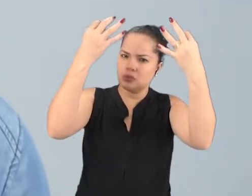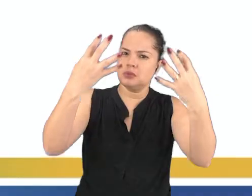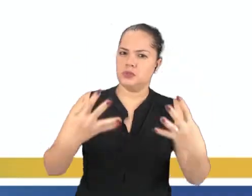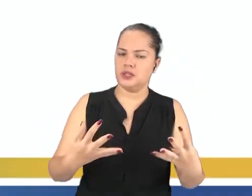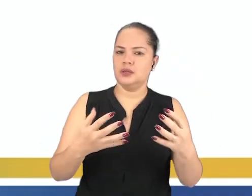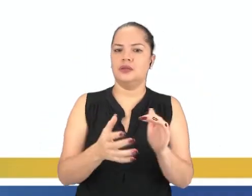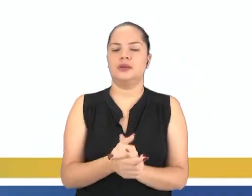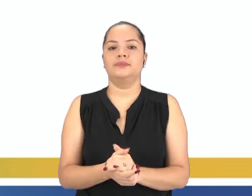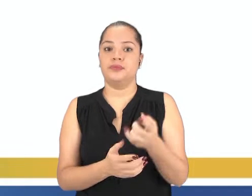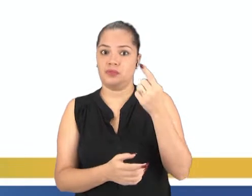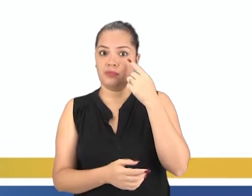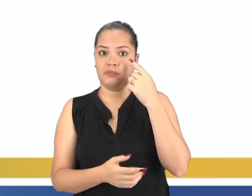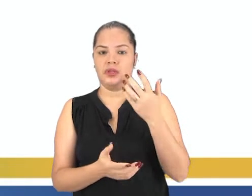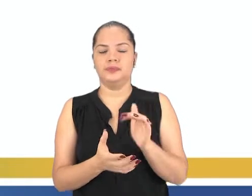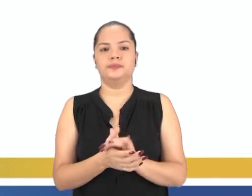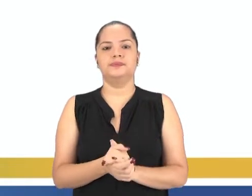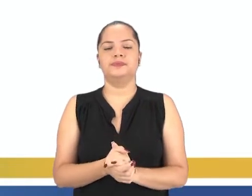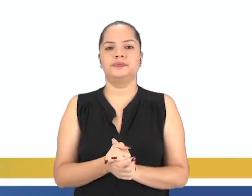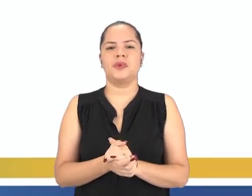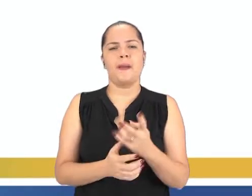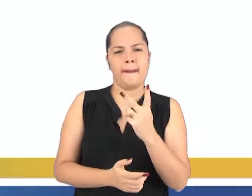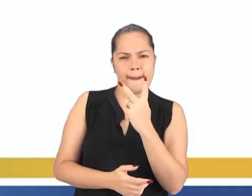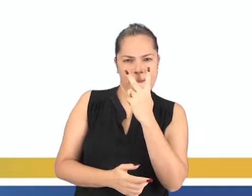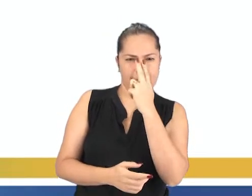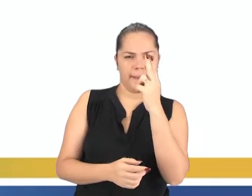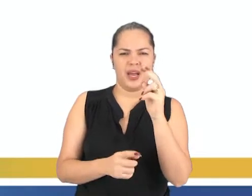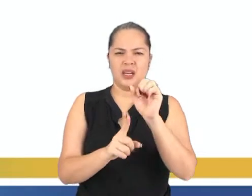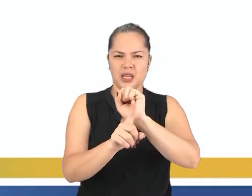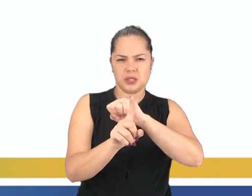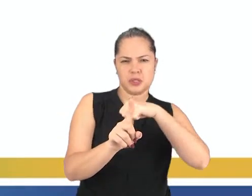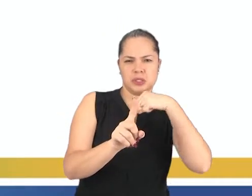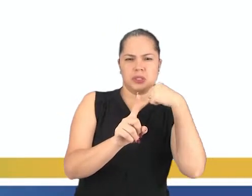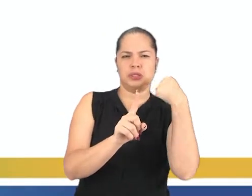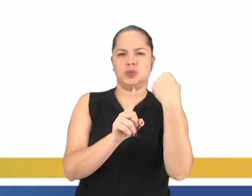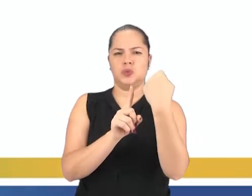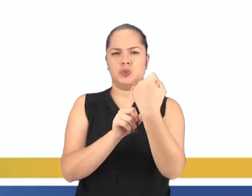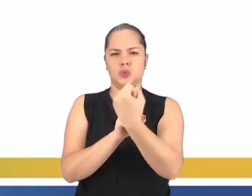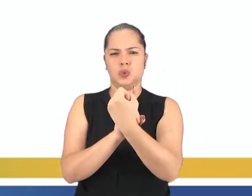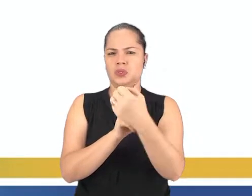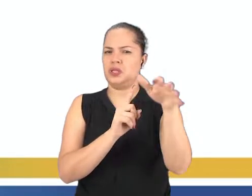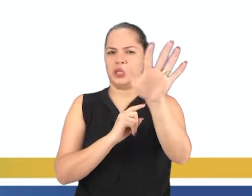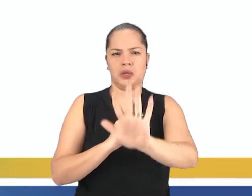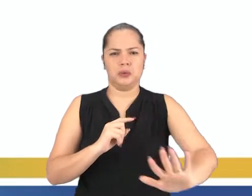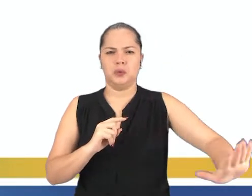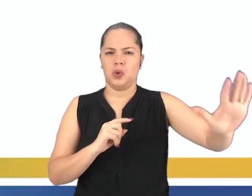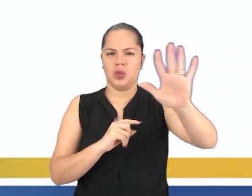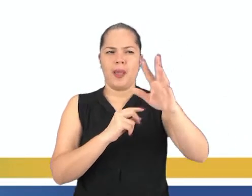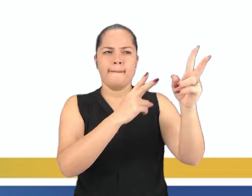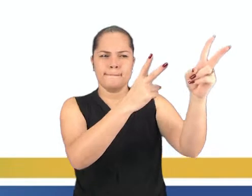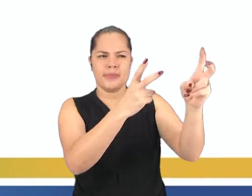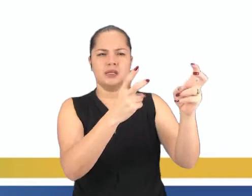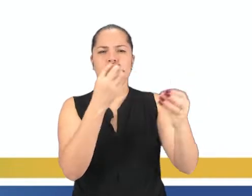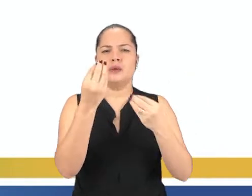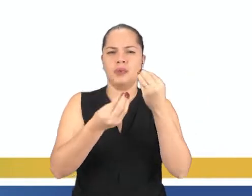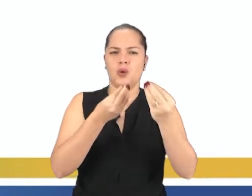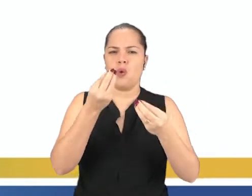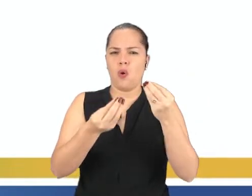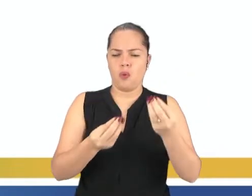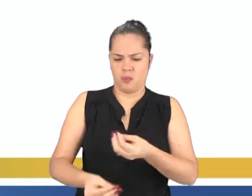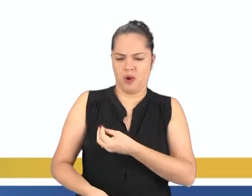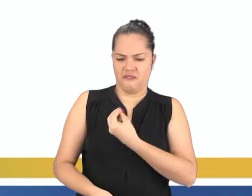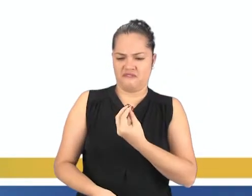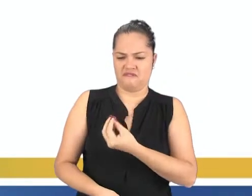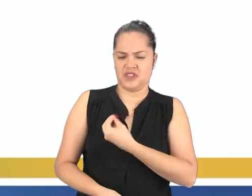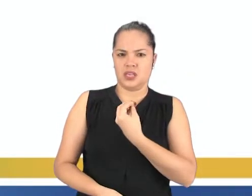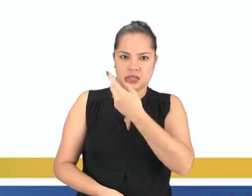lá. Atenção à leitura. Parece que a sociedade inteira percebe as condições de vida da população negra só em